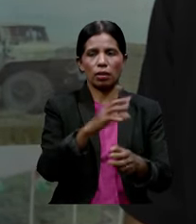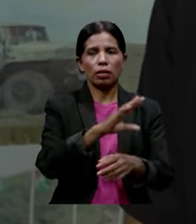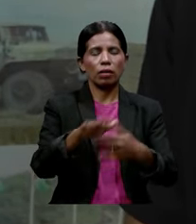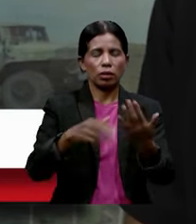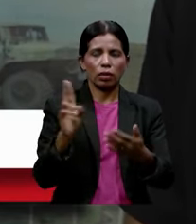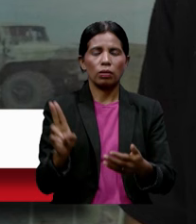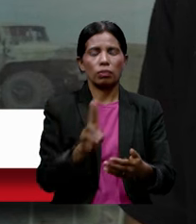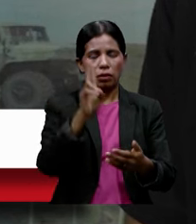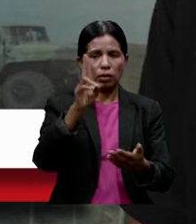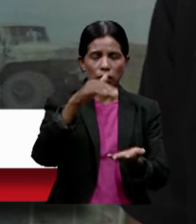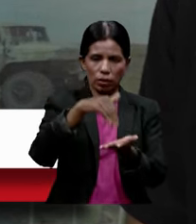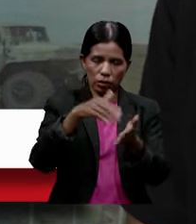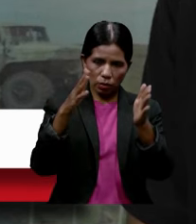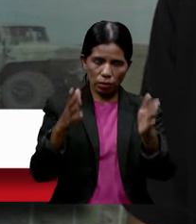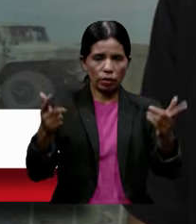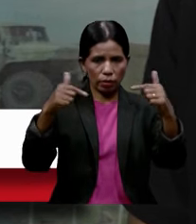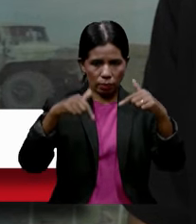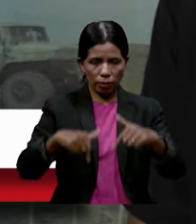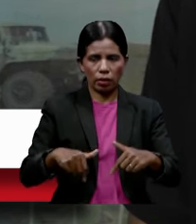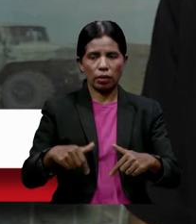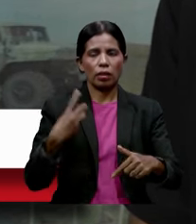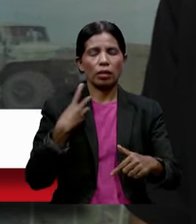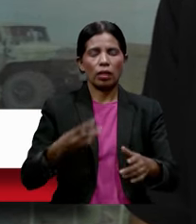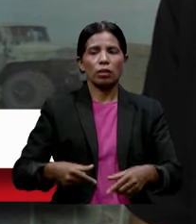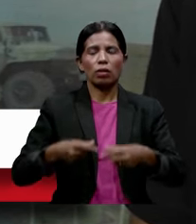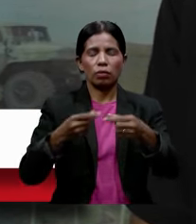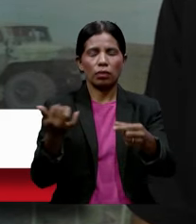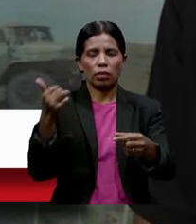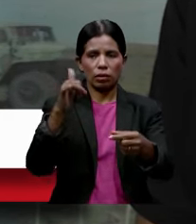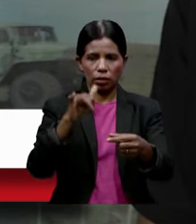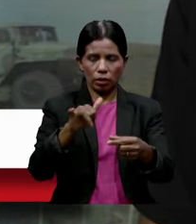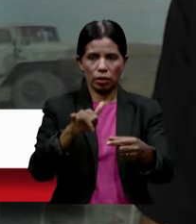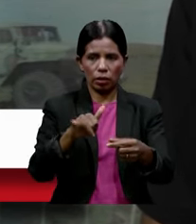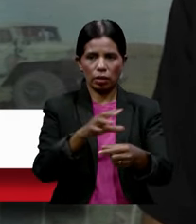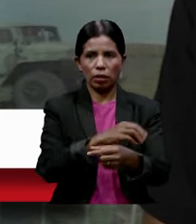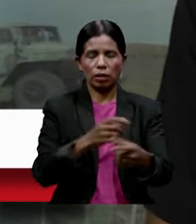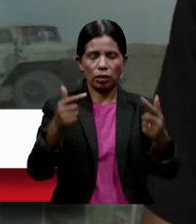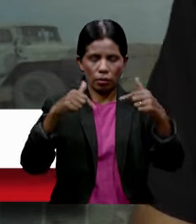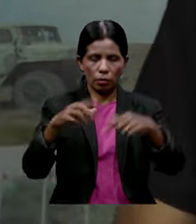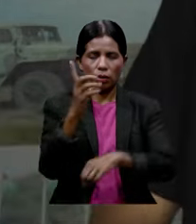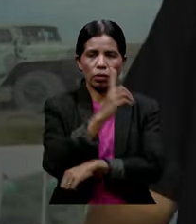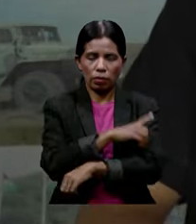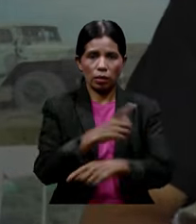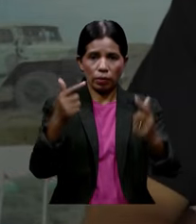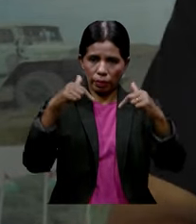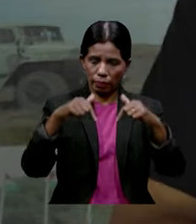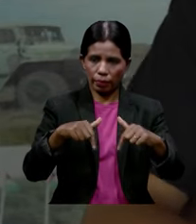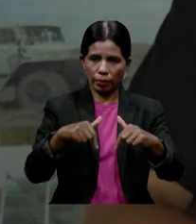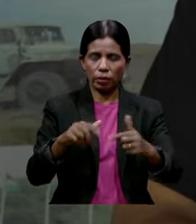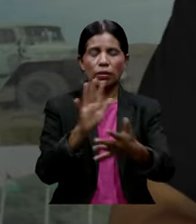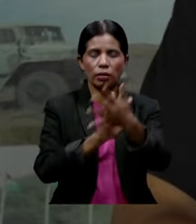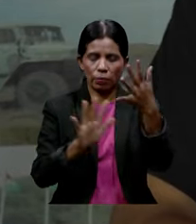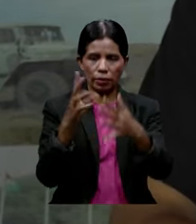students who come here today and some distinguished guests who came here today to attend with us this